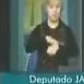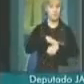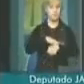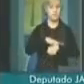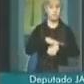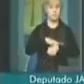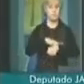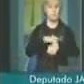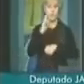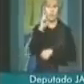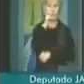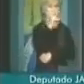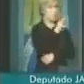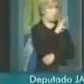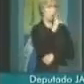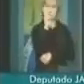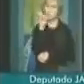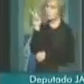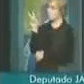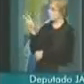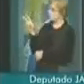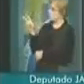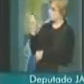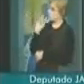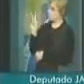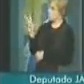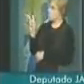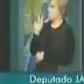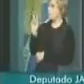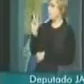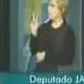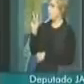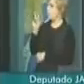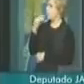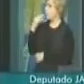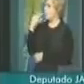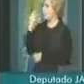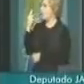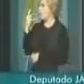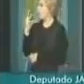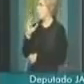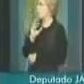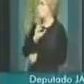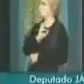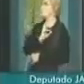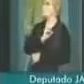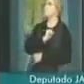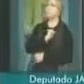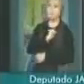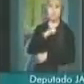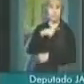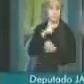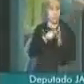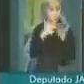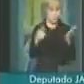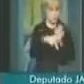pipi, olha pro lado, um coleguinha teu está fazendo também, e ele se apaixona por esse colega. Vocês estão ouvindo a galeria aí? Isso está